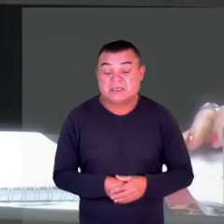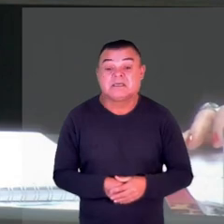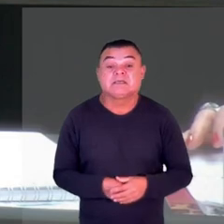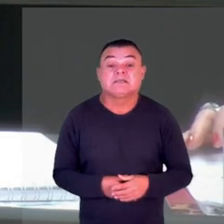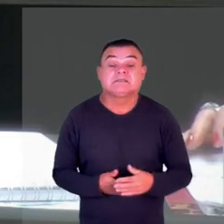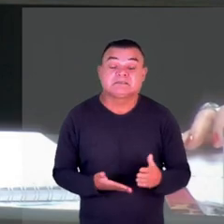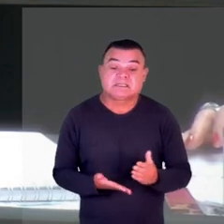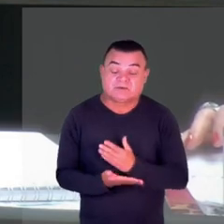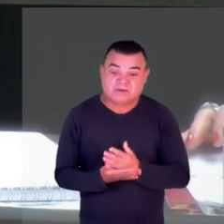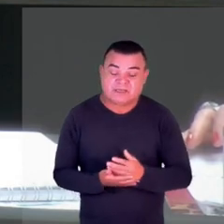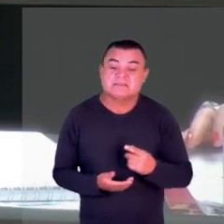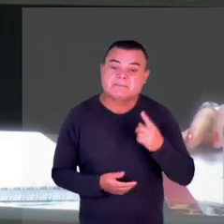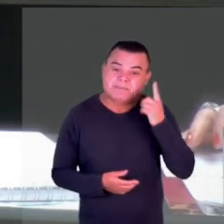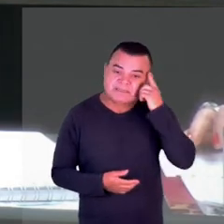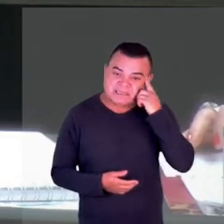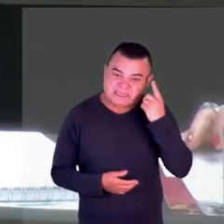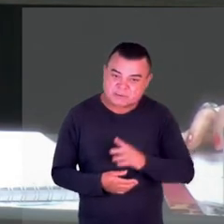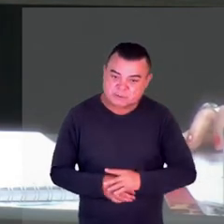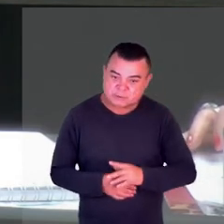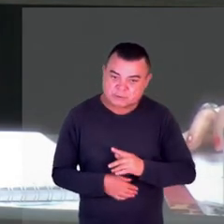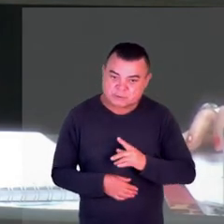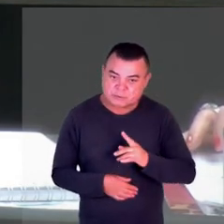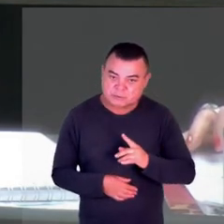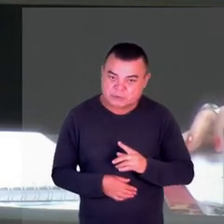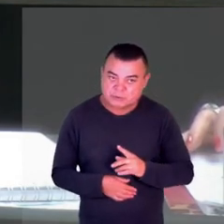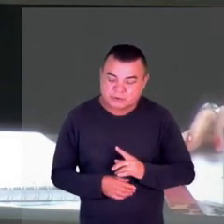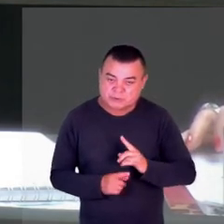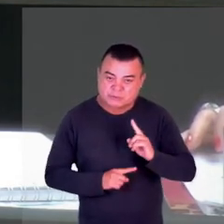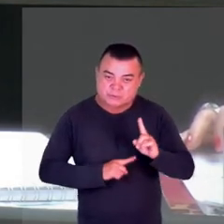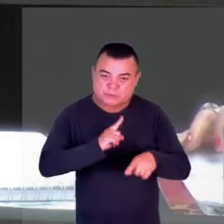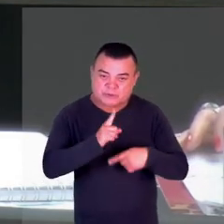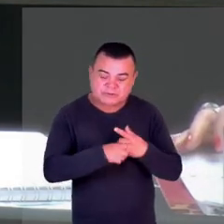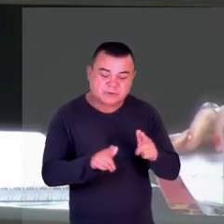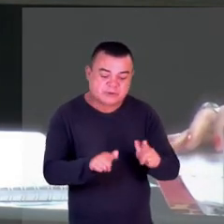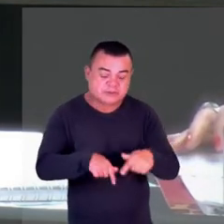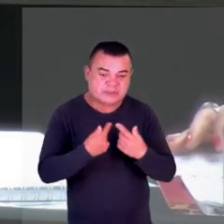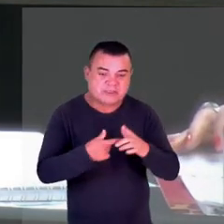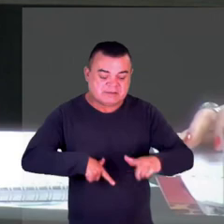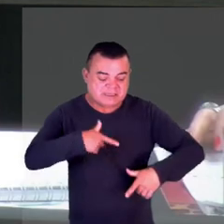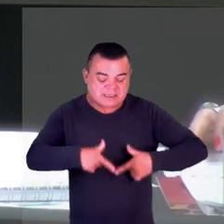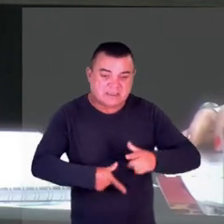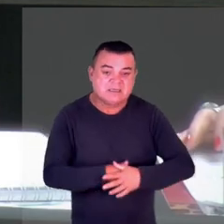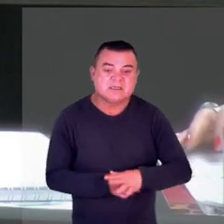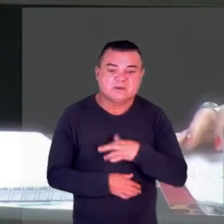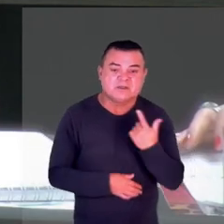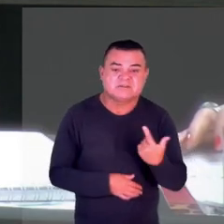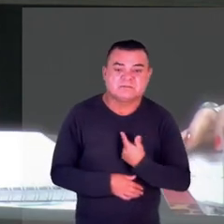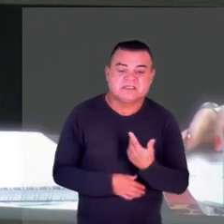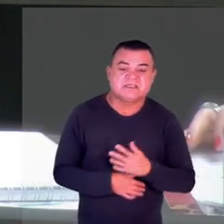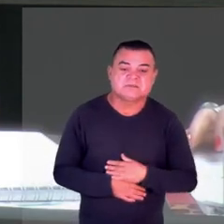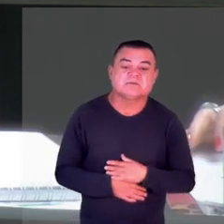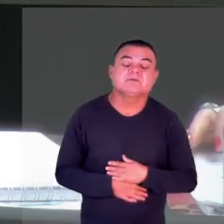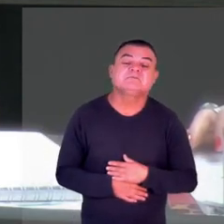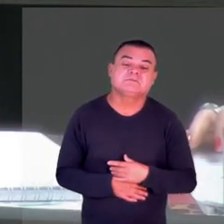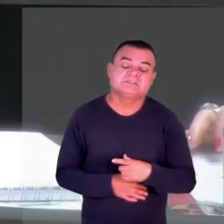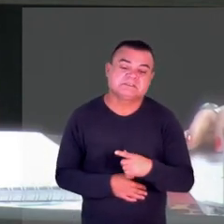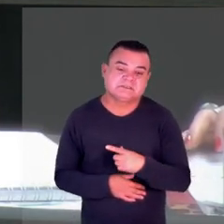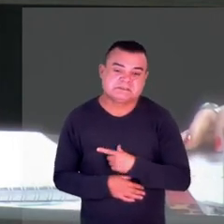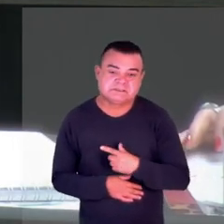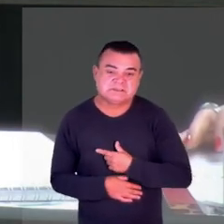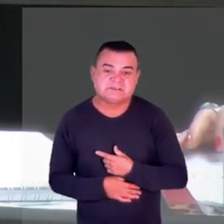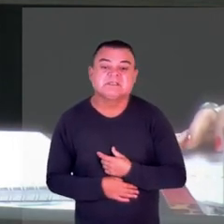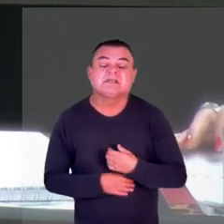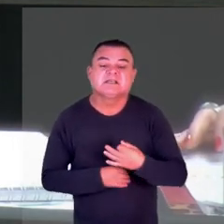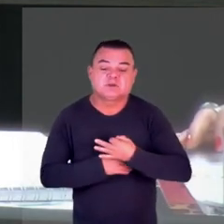nosso GT possa a partir do que a gente ouviu as manifestações aqui a gente mesmo tirar as conclusões das sugestões de participação do